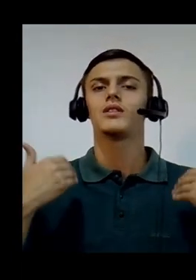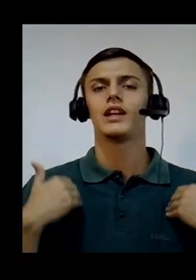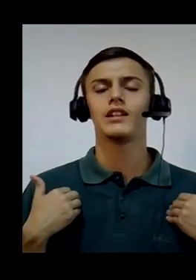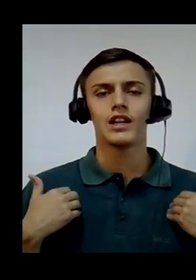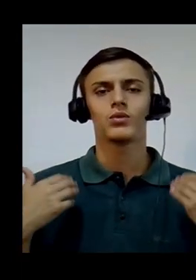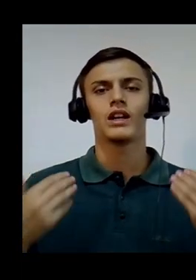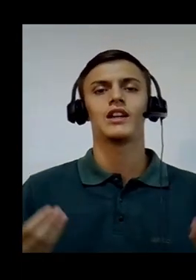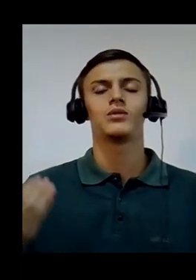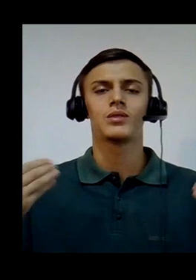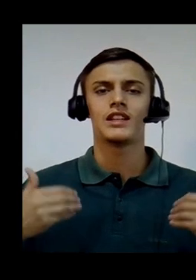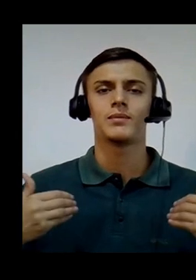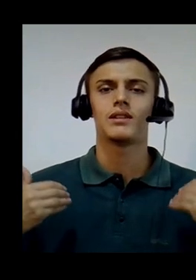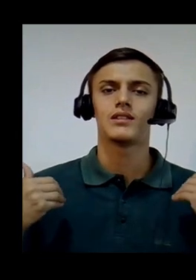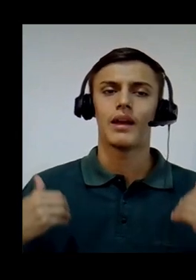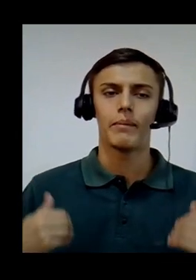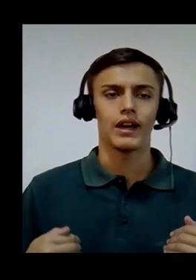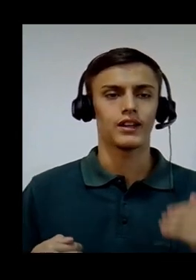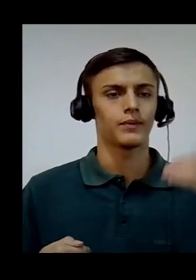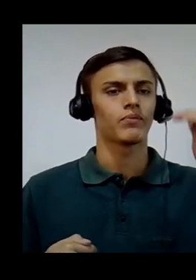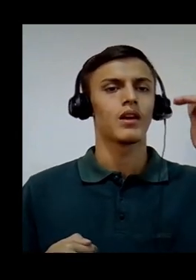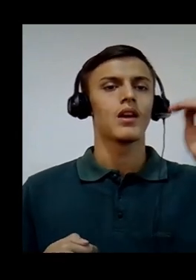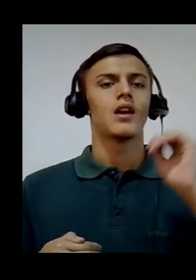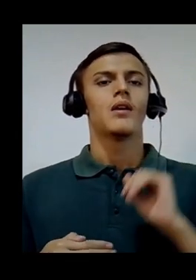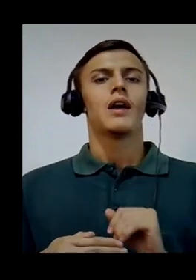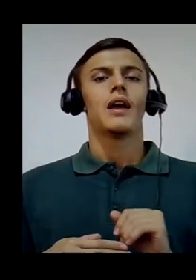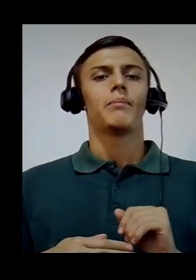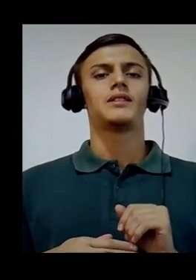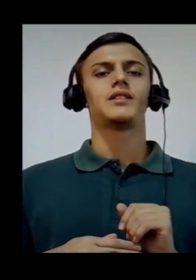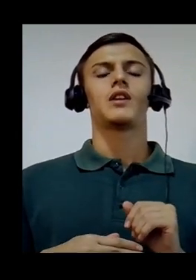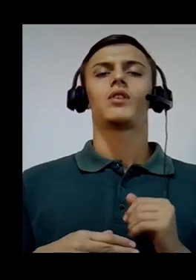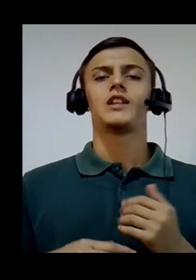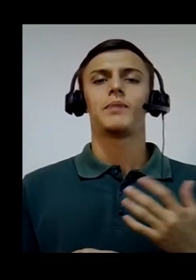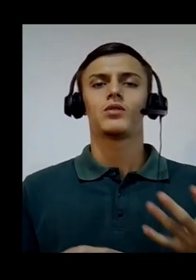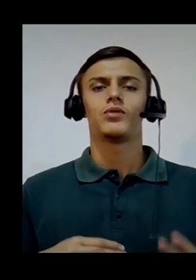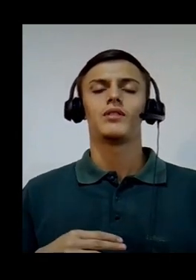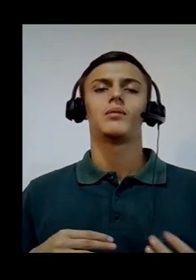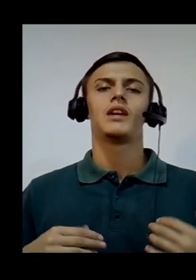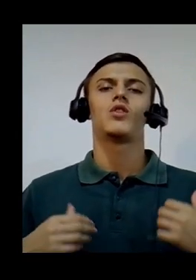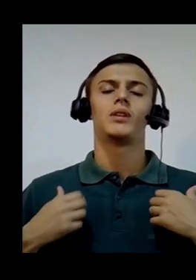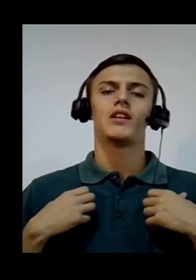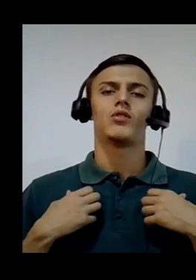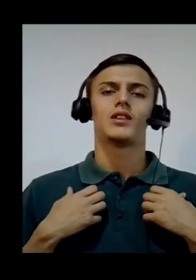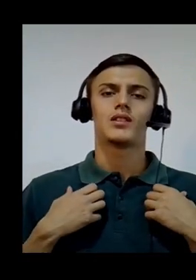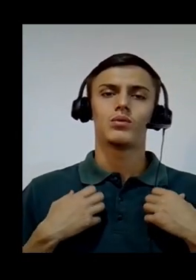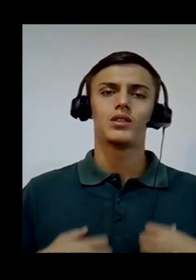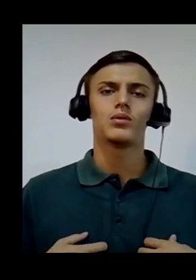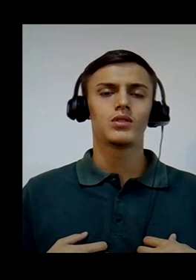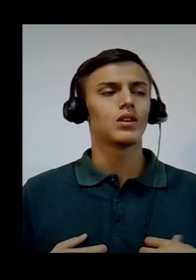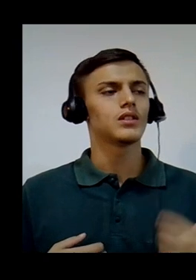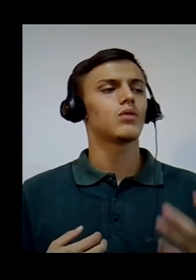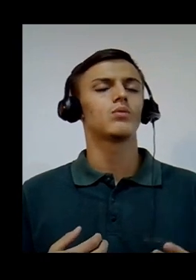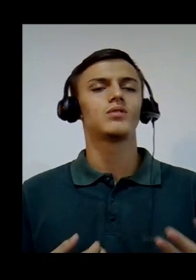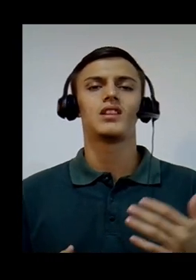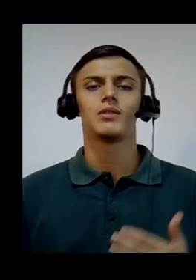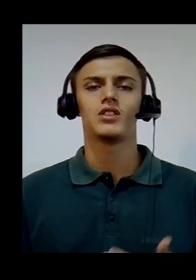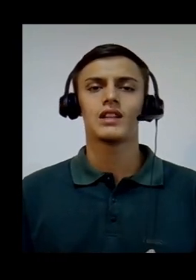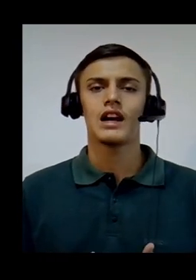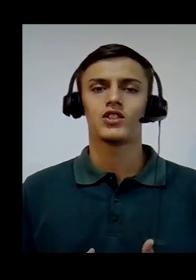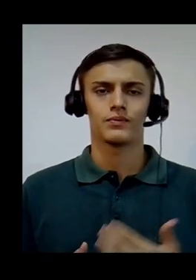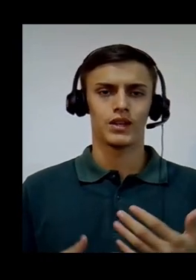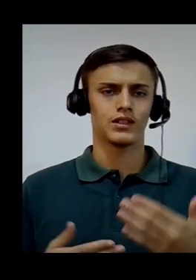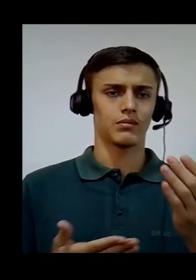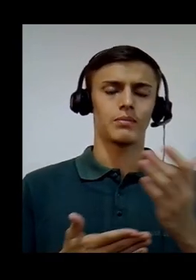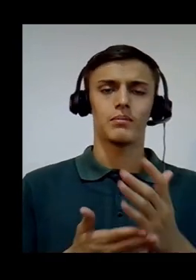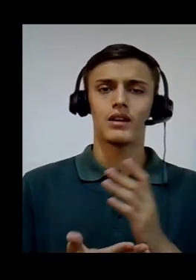adequado com a nossa realidade, com a realidade dos gases presentes na Bernec. Para acessar qualquer espaço confinado também é recomendável a utilização do cinto de segurança com algum sistema